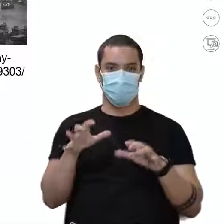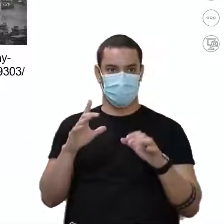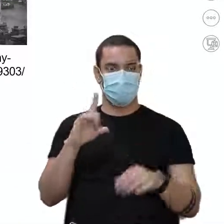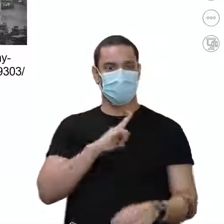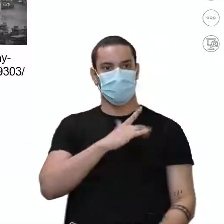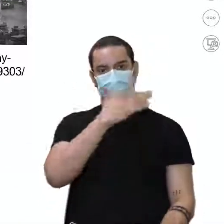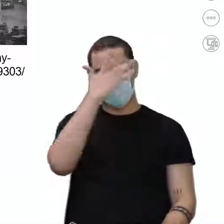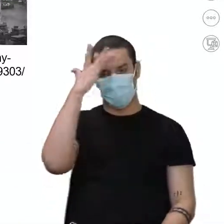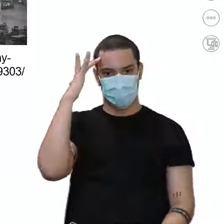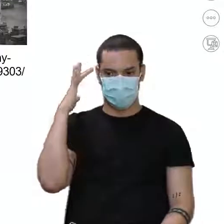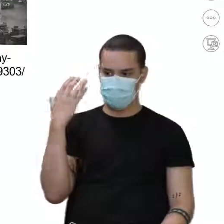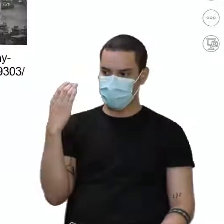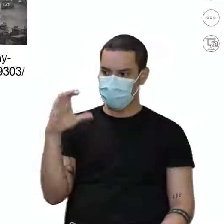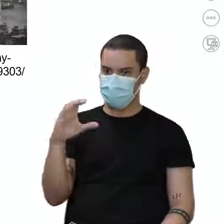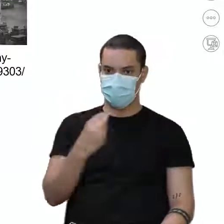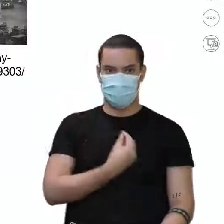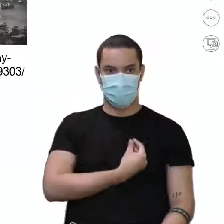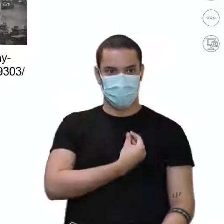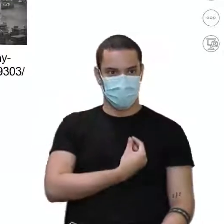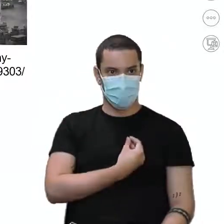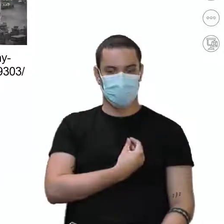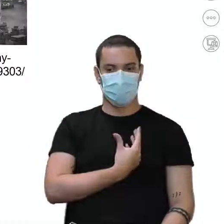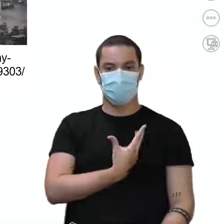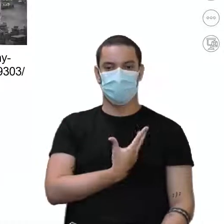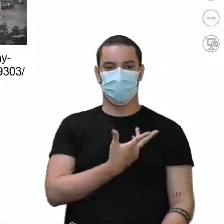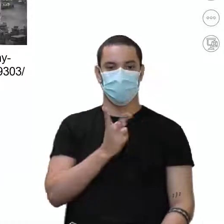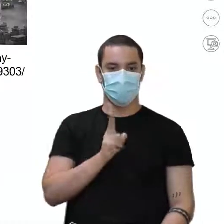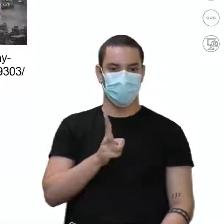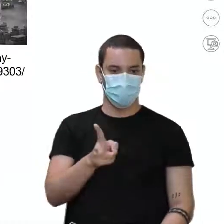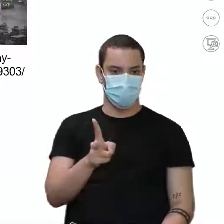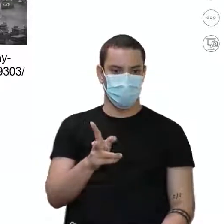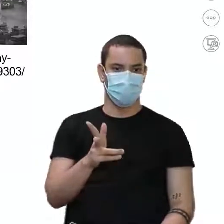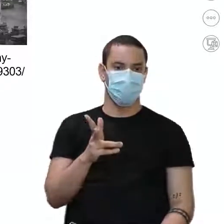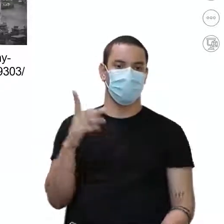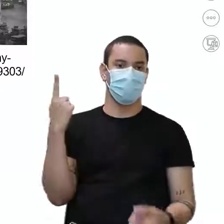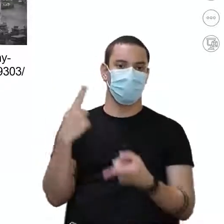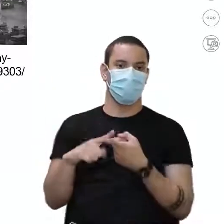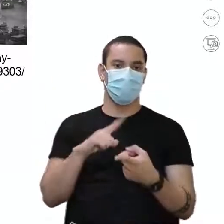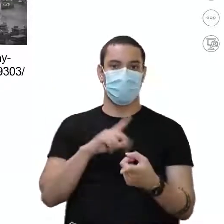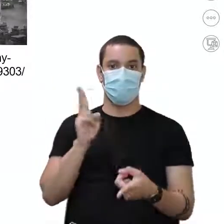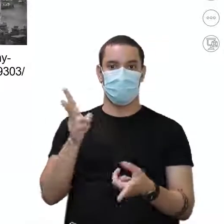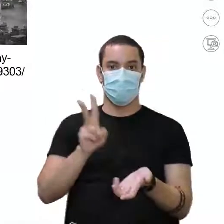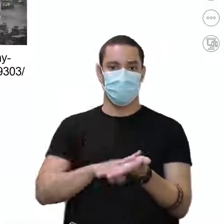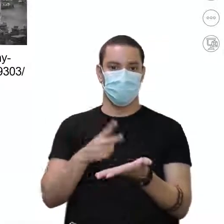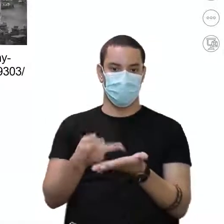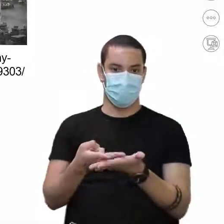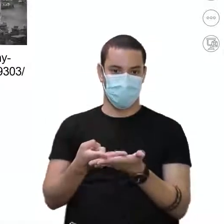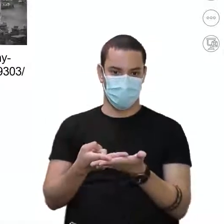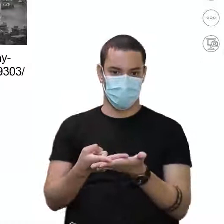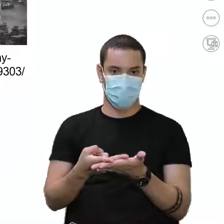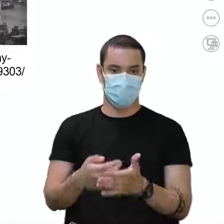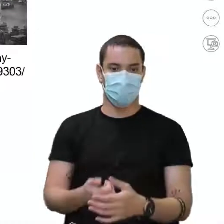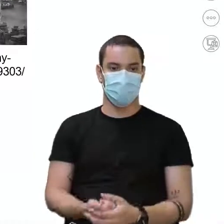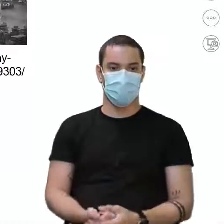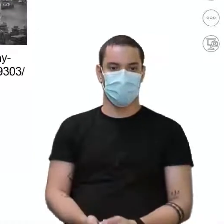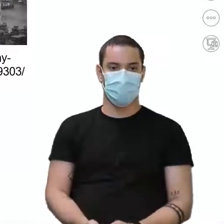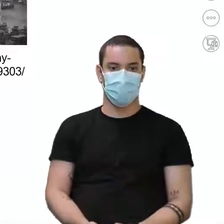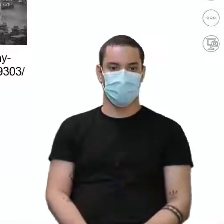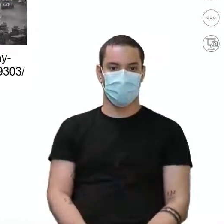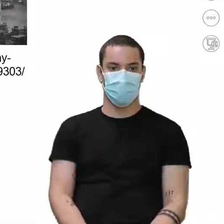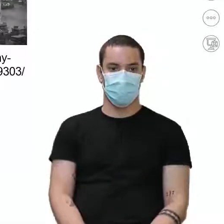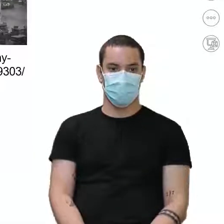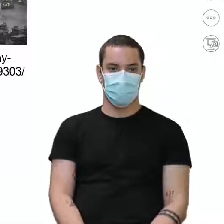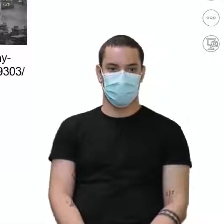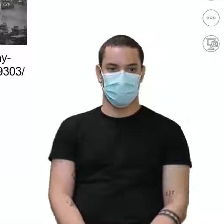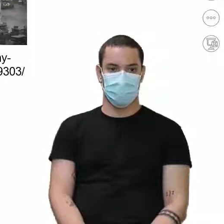gente que vai querer colocar o presente contínuo aqui, porque tem a mesma tradução. It is raining,